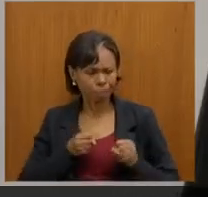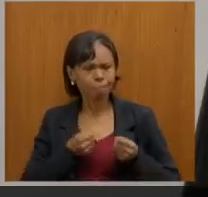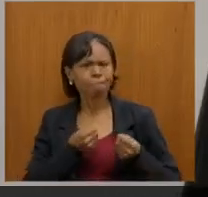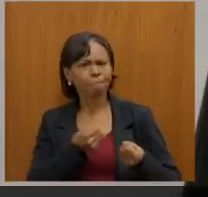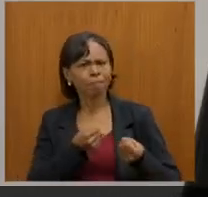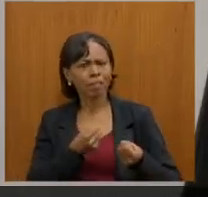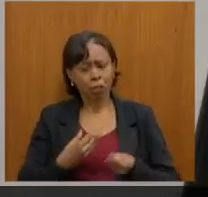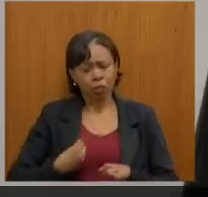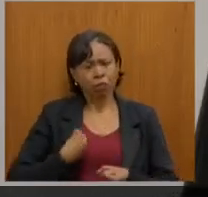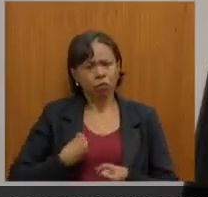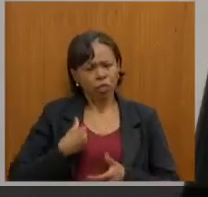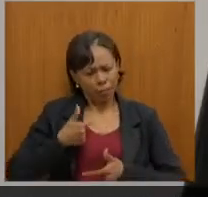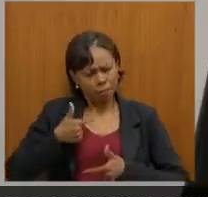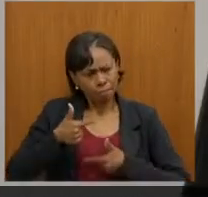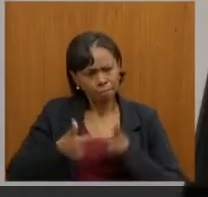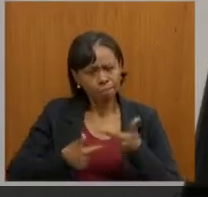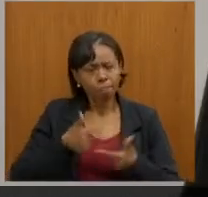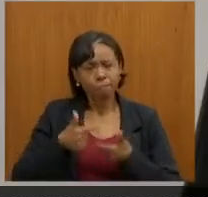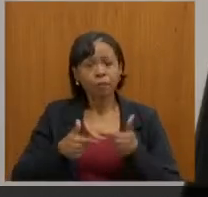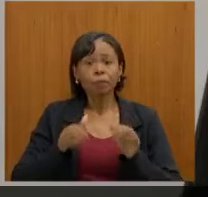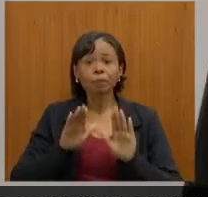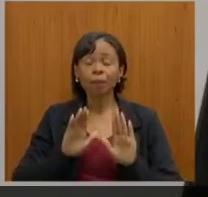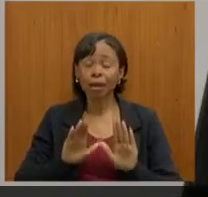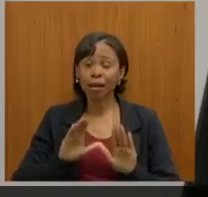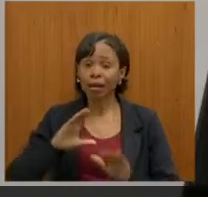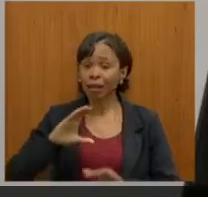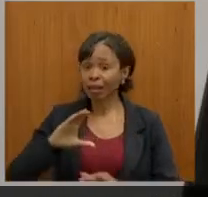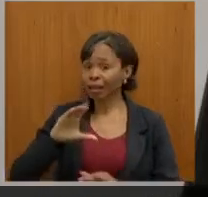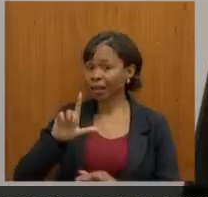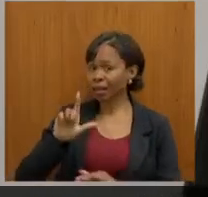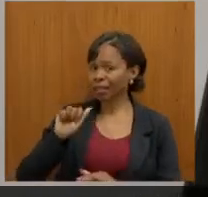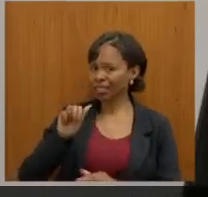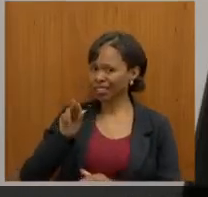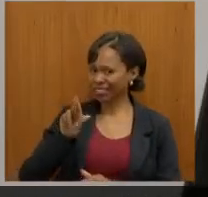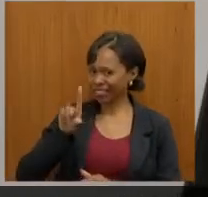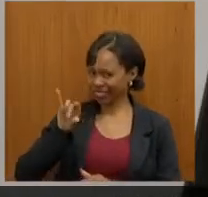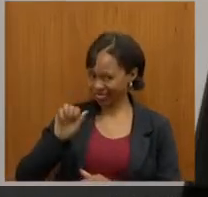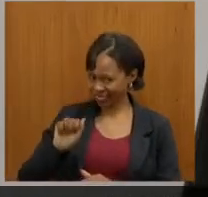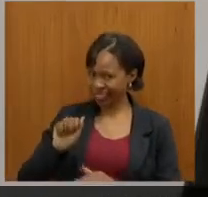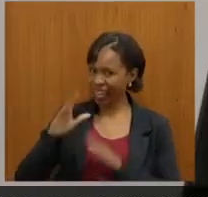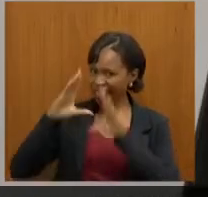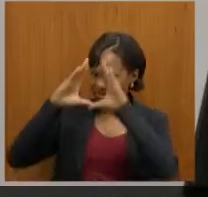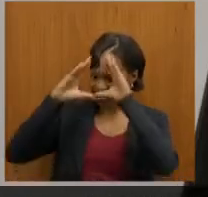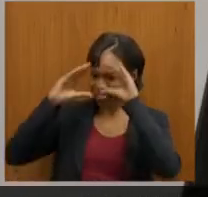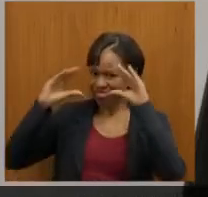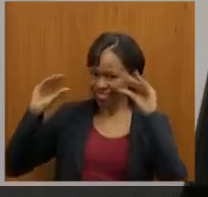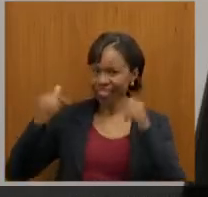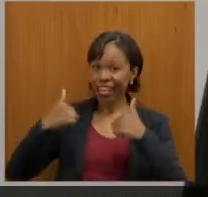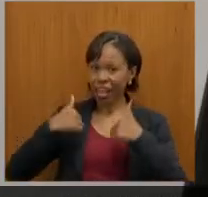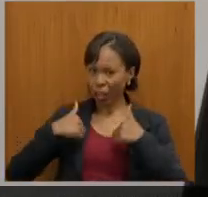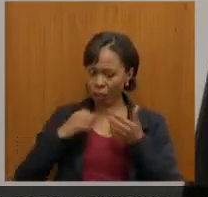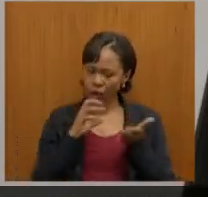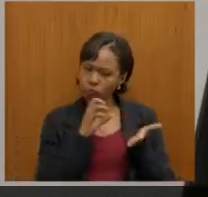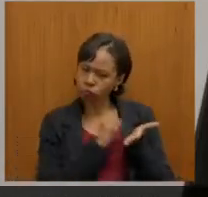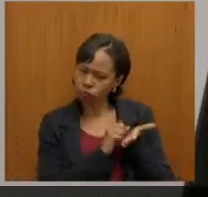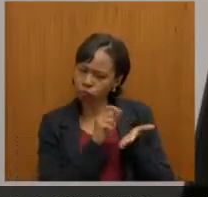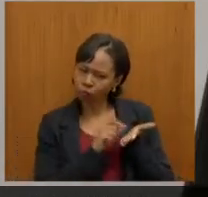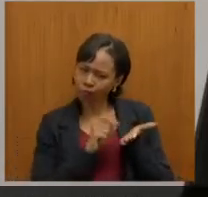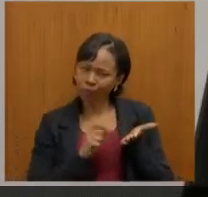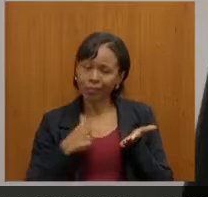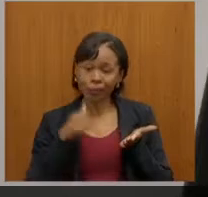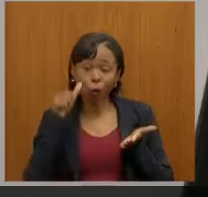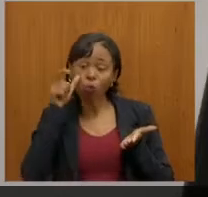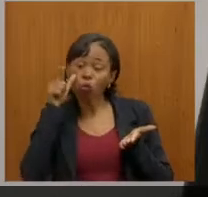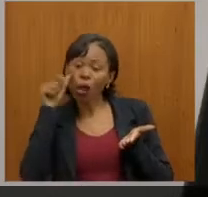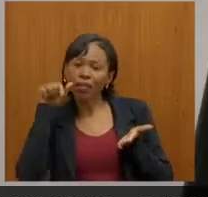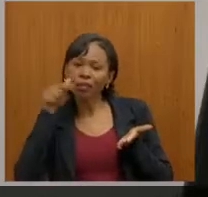vidas a serviço mas com áudio Pode ficar tranquila eu tô registrando aqui Fiquei curiosa para escutar um pouco